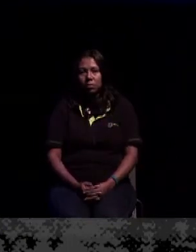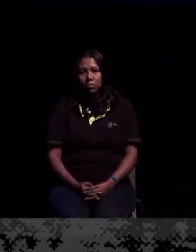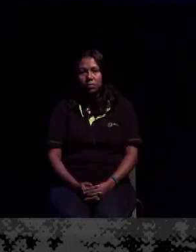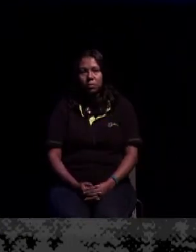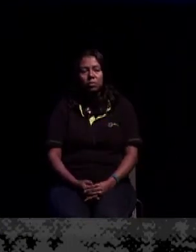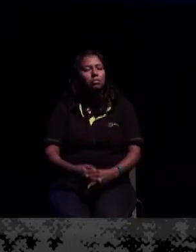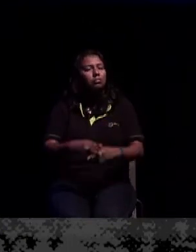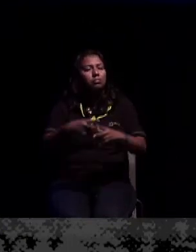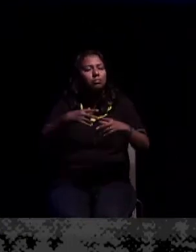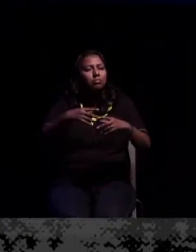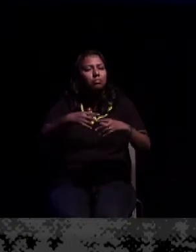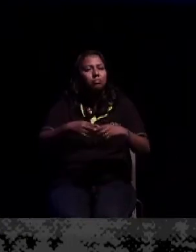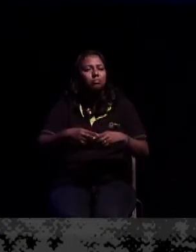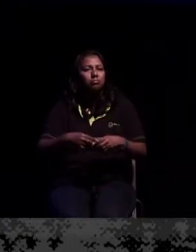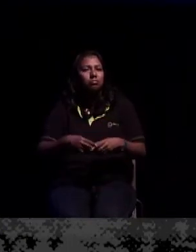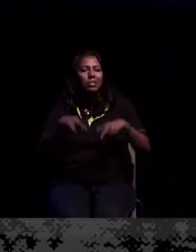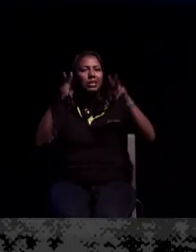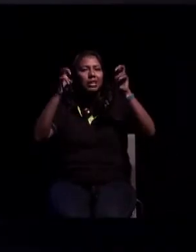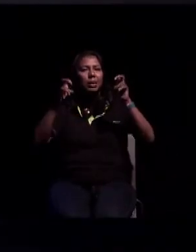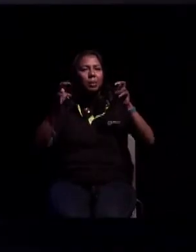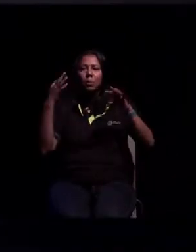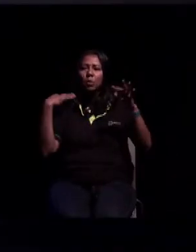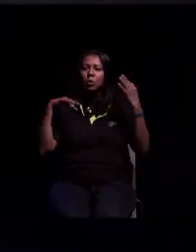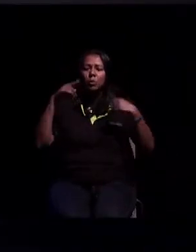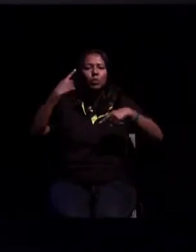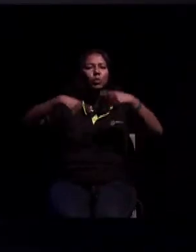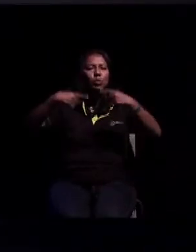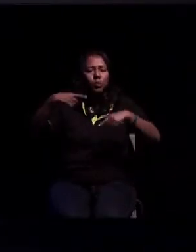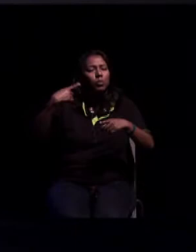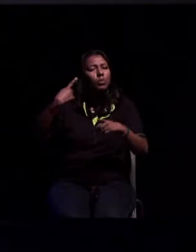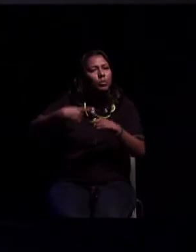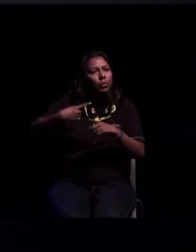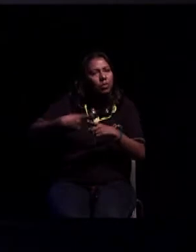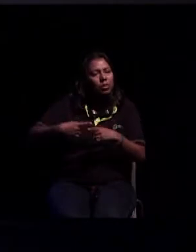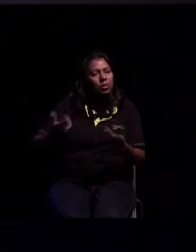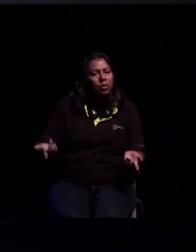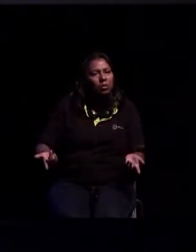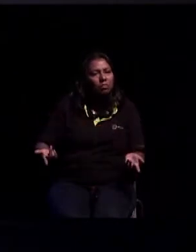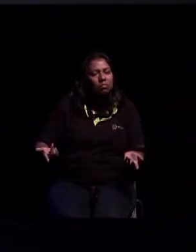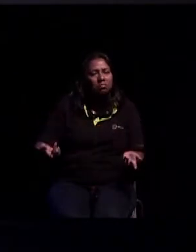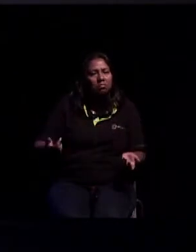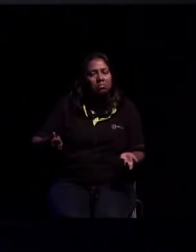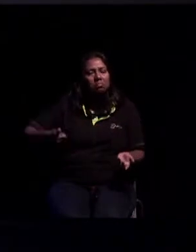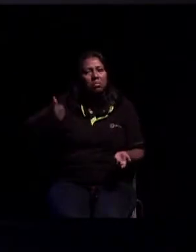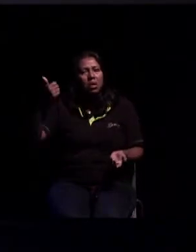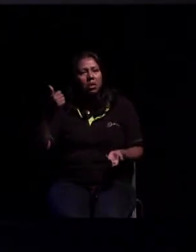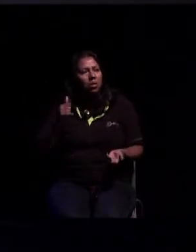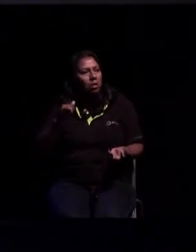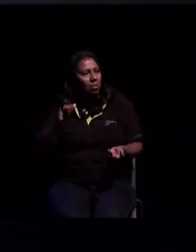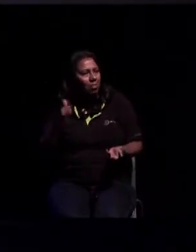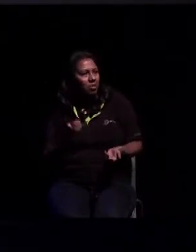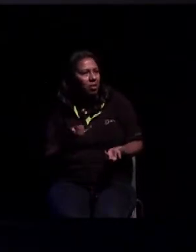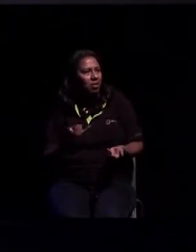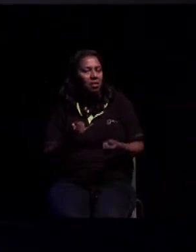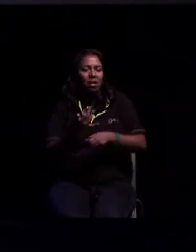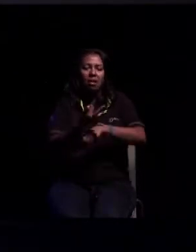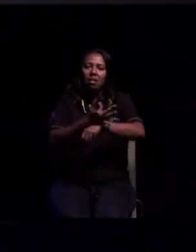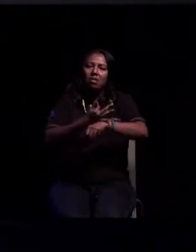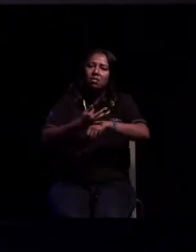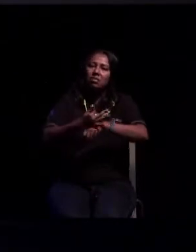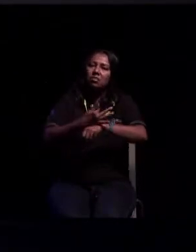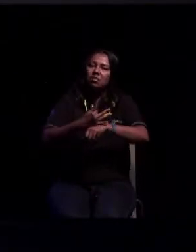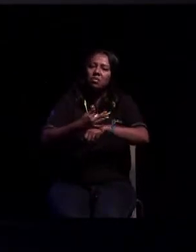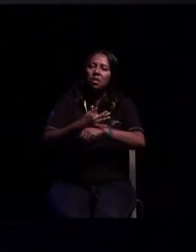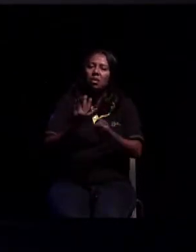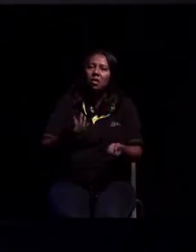Por que discutir o turismo hoje? Não seria melhor simplesmente aproveitar nossas férias e nosso tempo livre